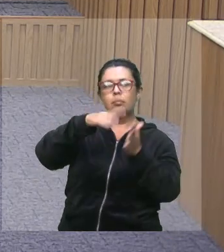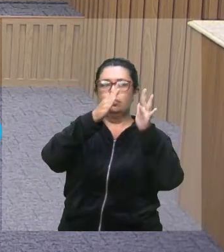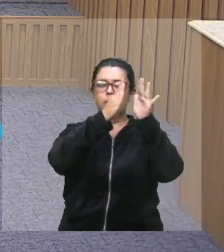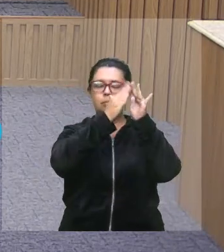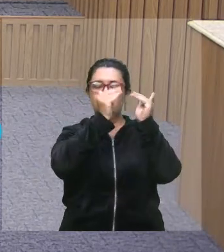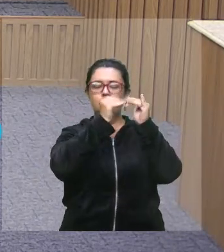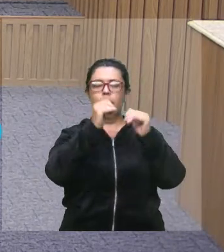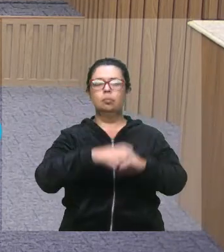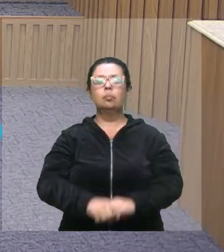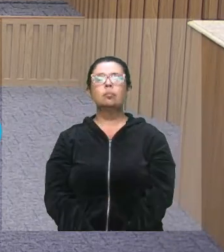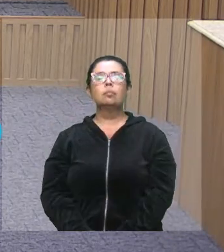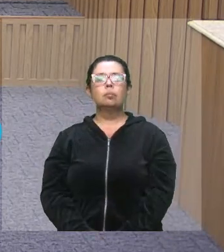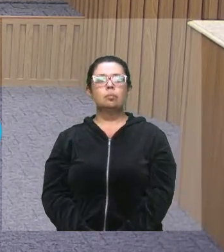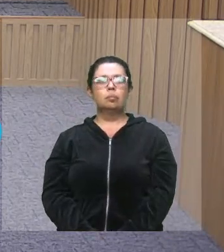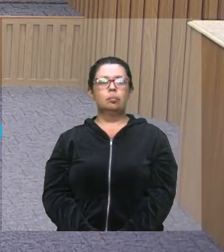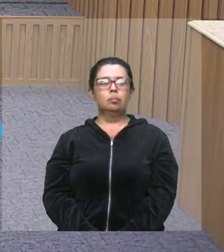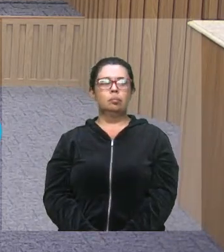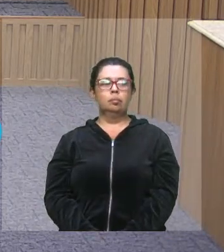favor.